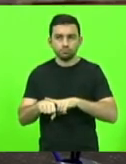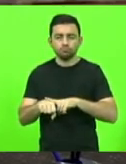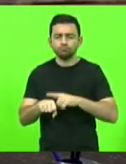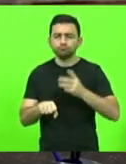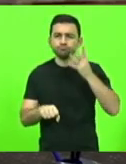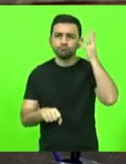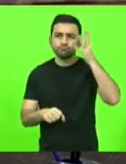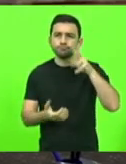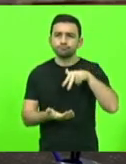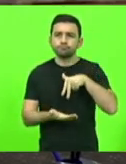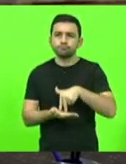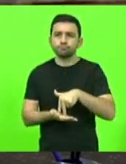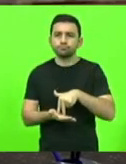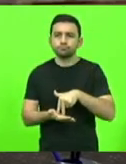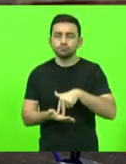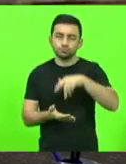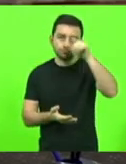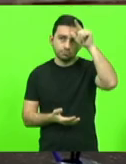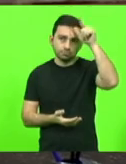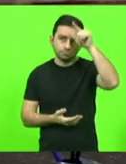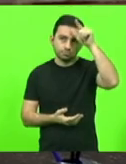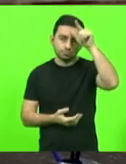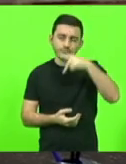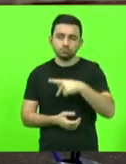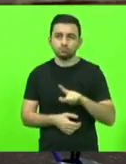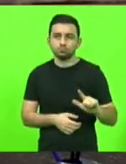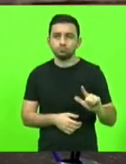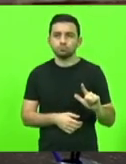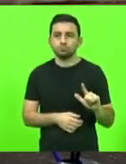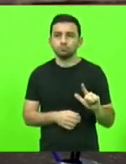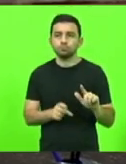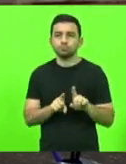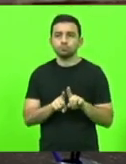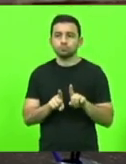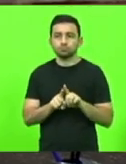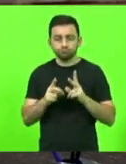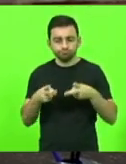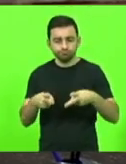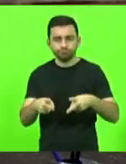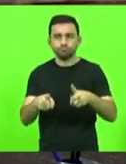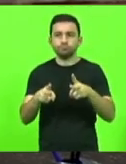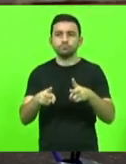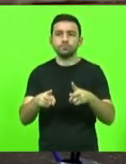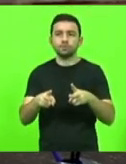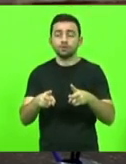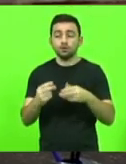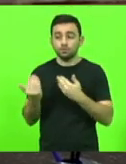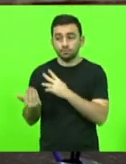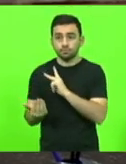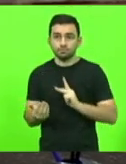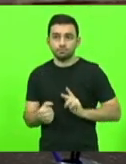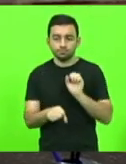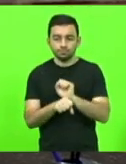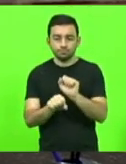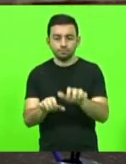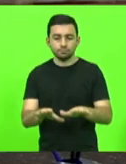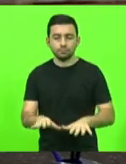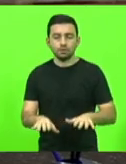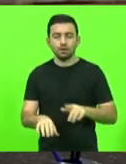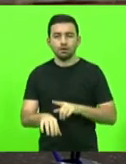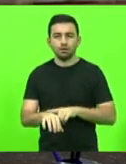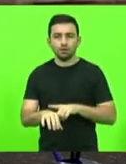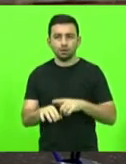palavra ao senhor deputado Sargento Lima, PL. Ato contínuo, o senhor presidente suspendeu a sessão até as